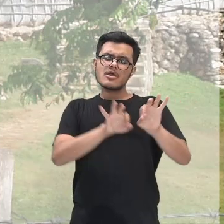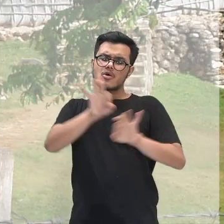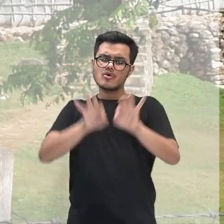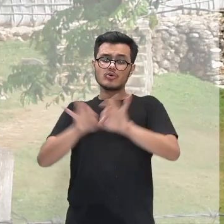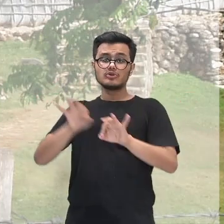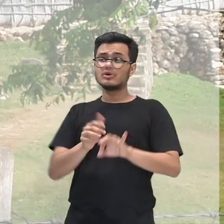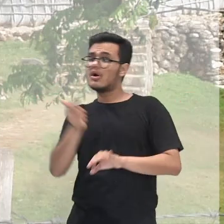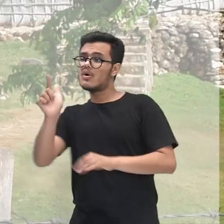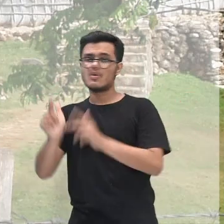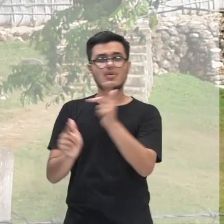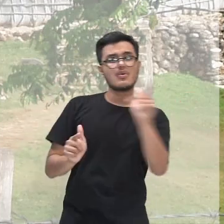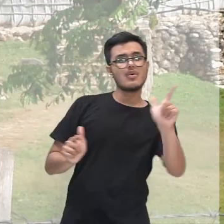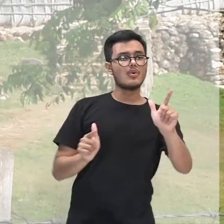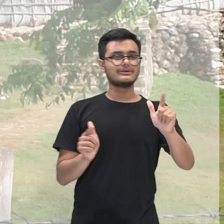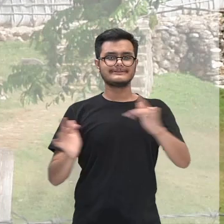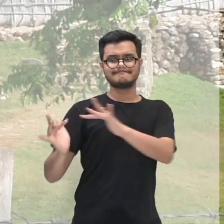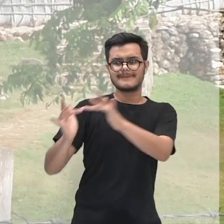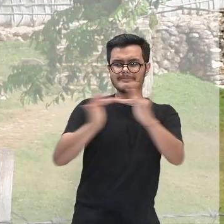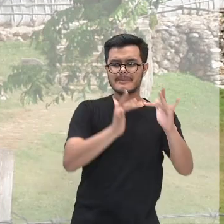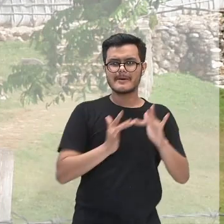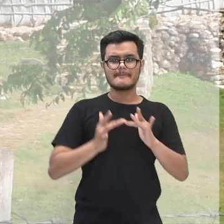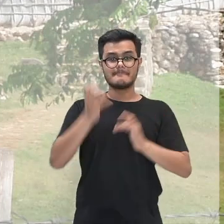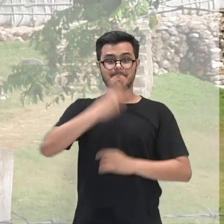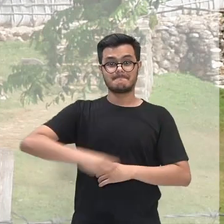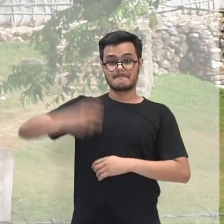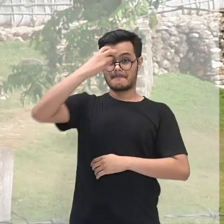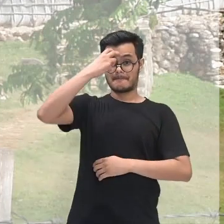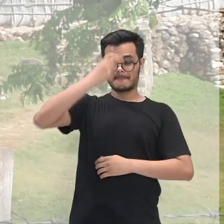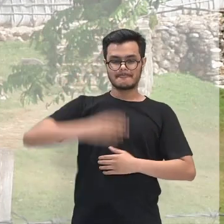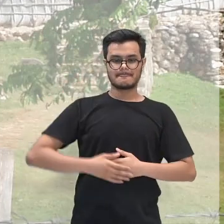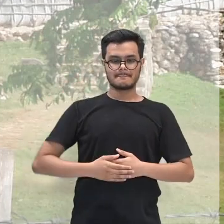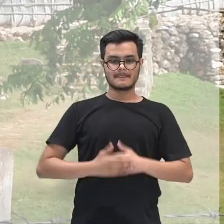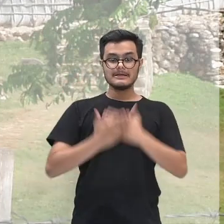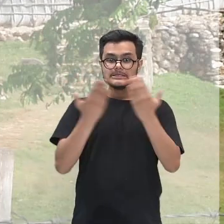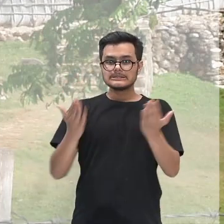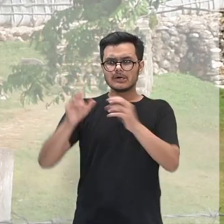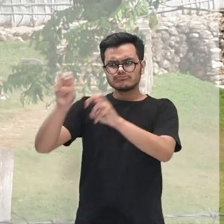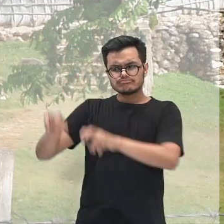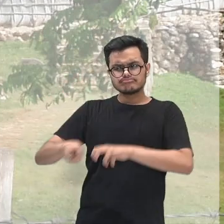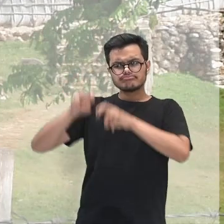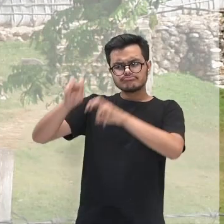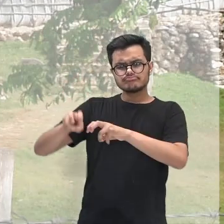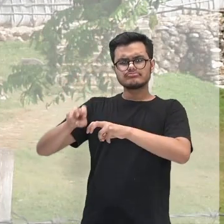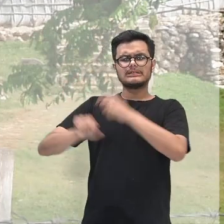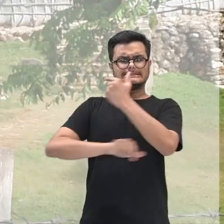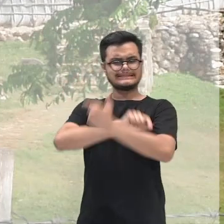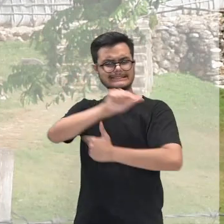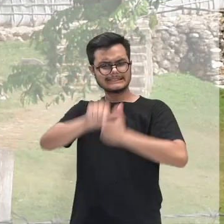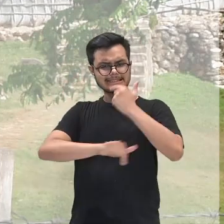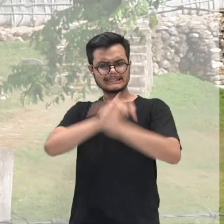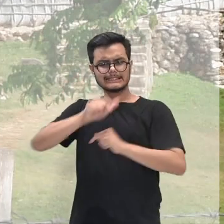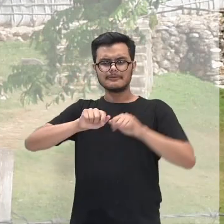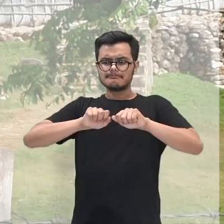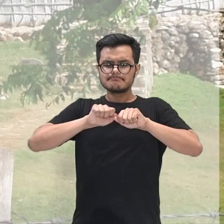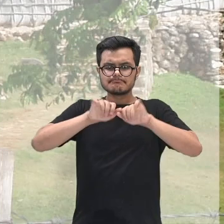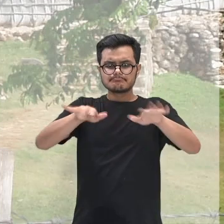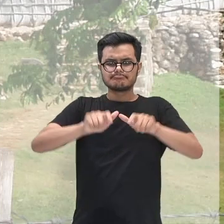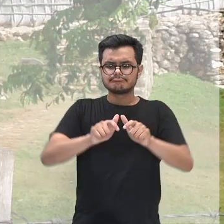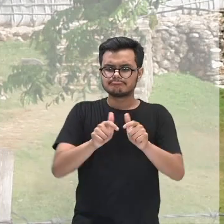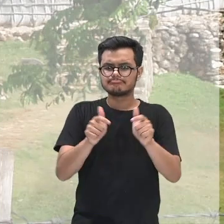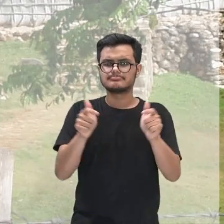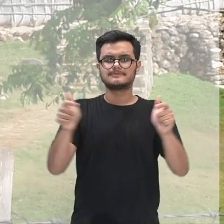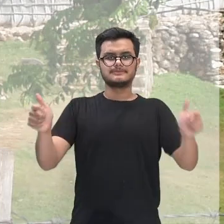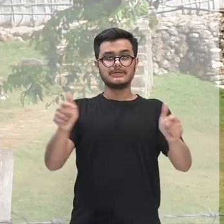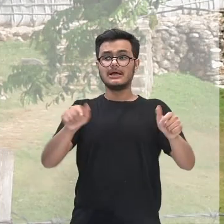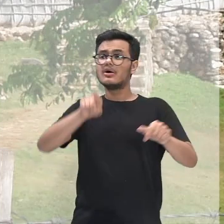contato com outras culturas. Por quê? O desenvolvimento da agricultura intensiva, nós vamos ver a agricultura intensiva permitindo que as